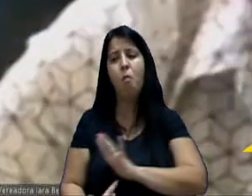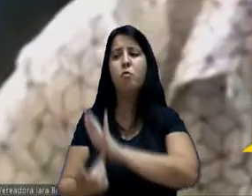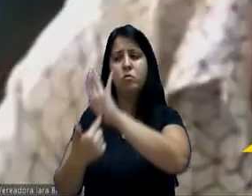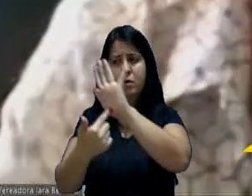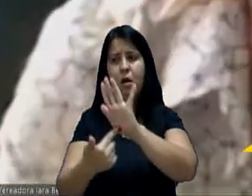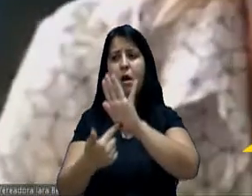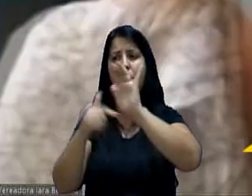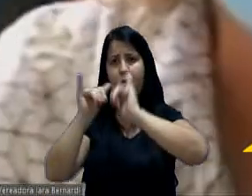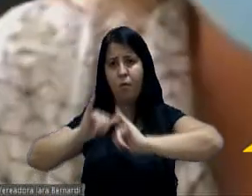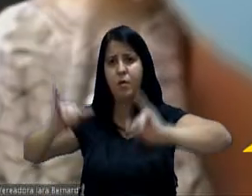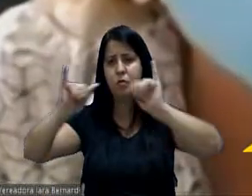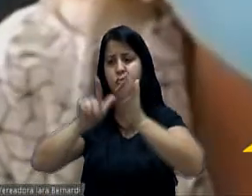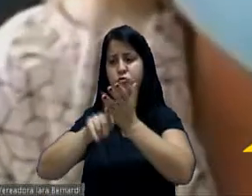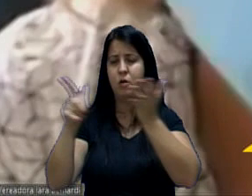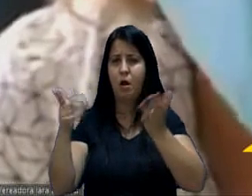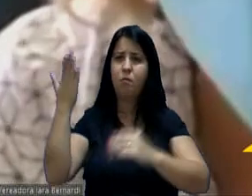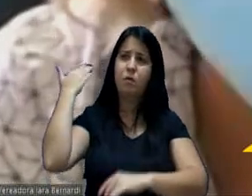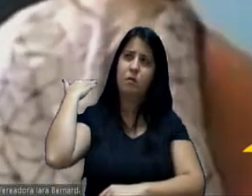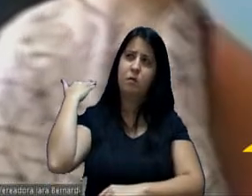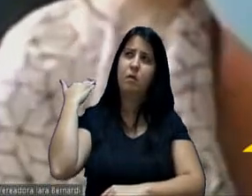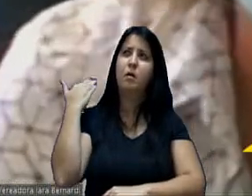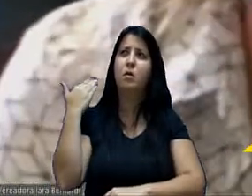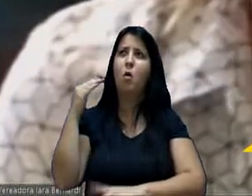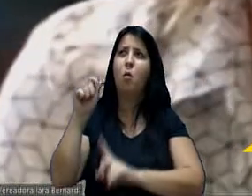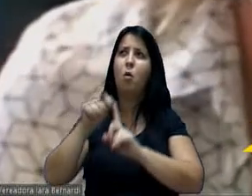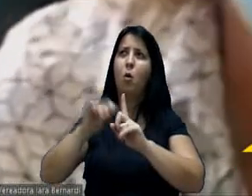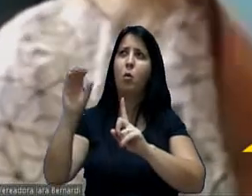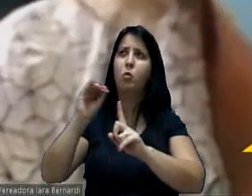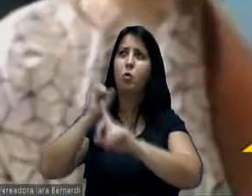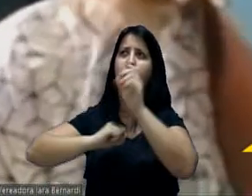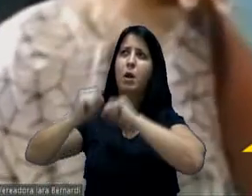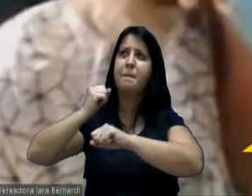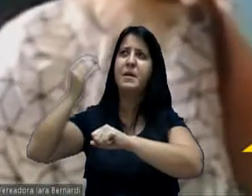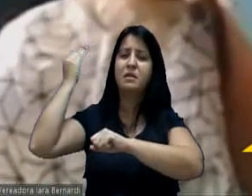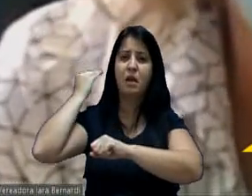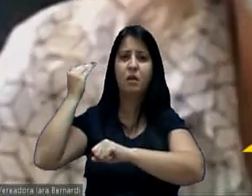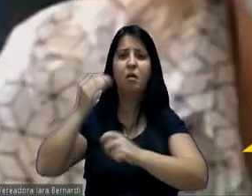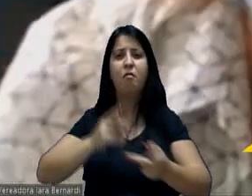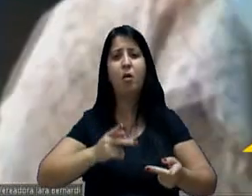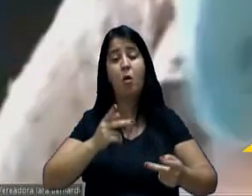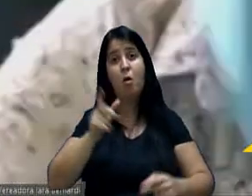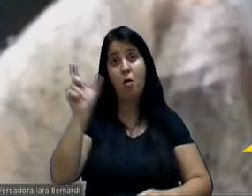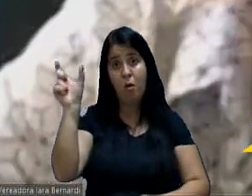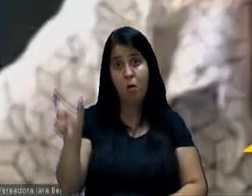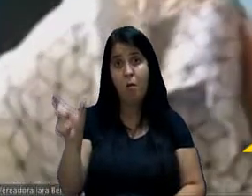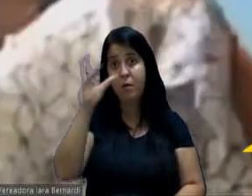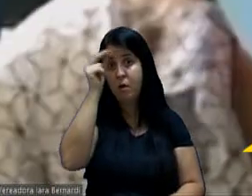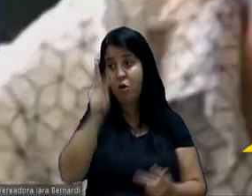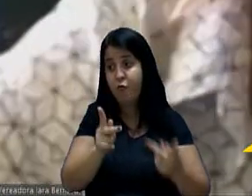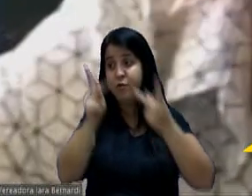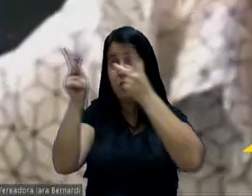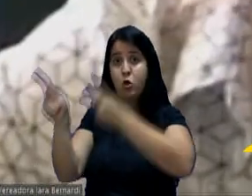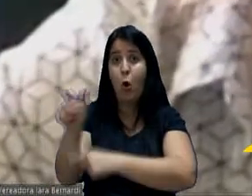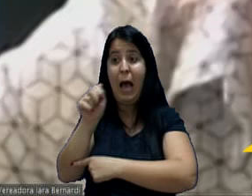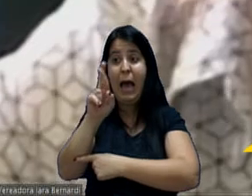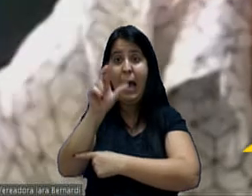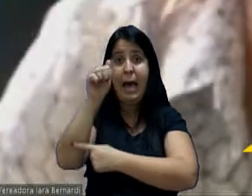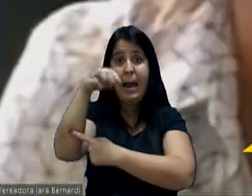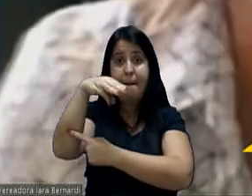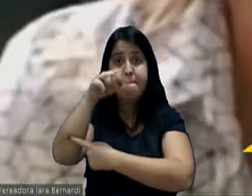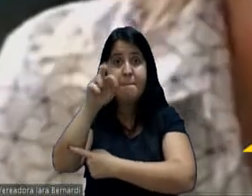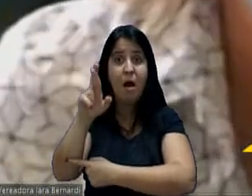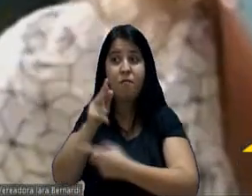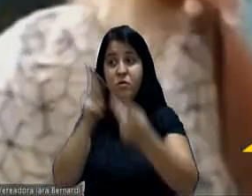dia, um jornal, quando ele esteve em Sorocaba, em outubro do ano passado, visitando Aramar, pessoalmente, não vou comprar